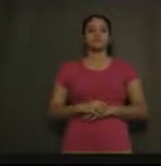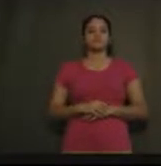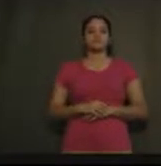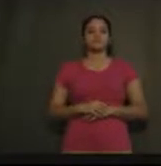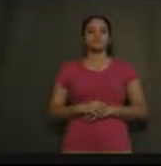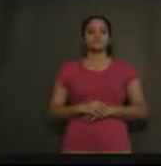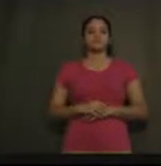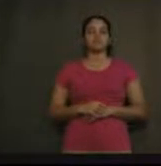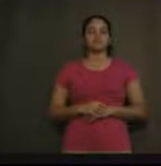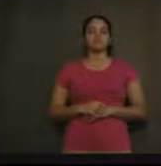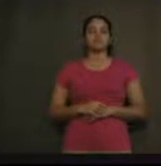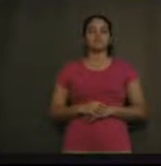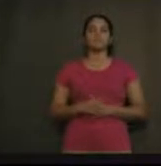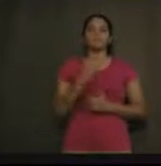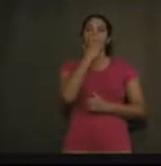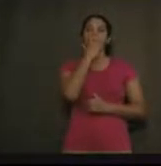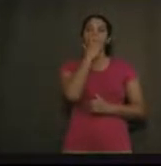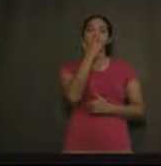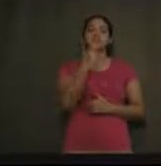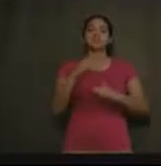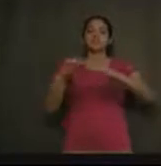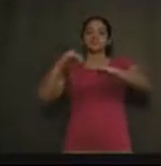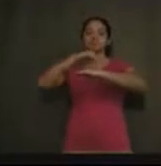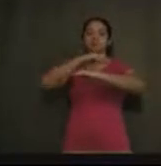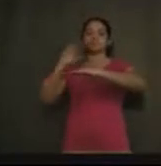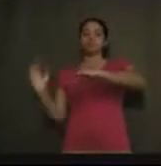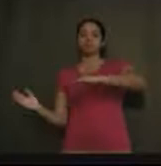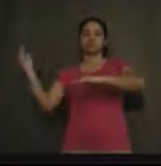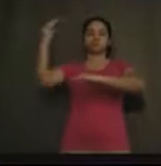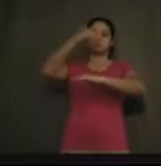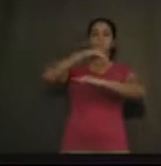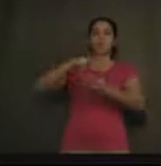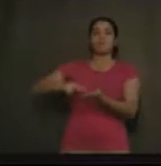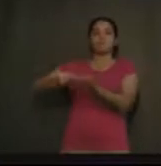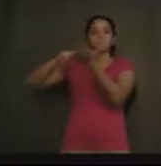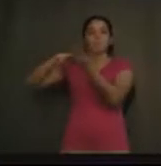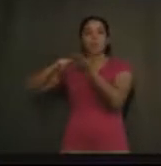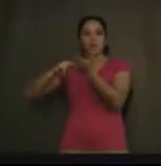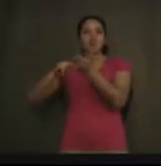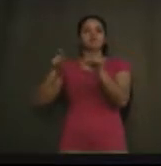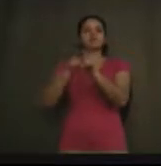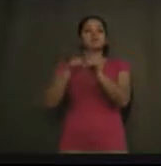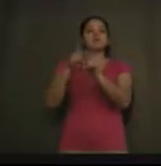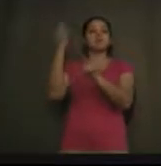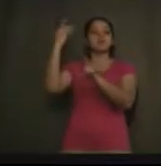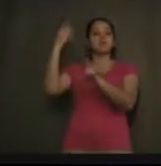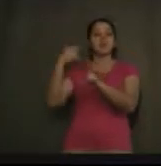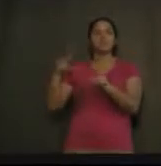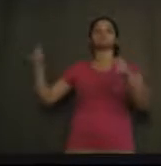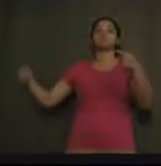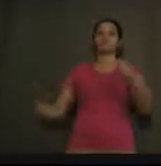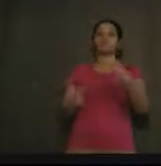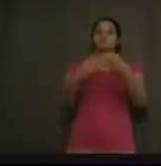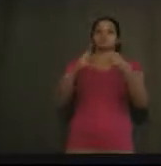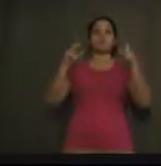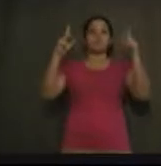é assintótica ao ponto fixo, e cuja trajetória no passado também é assintótica ao ponto fixo, é